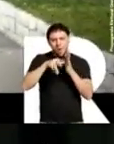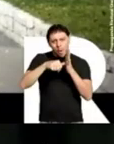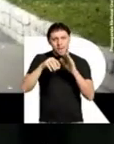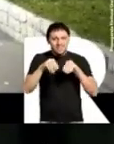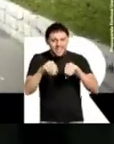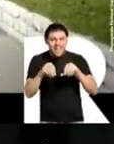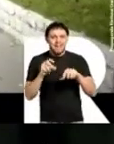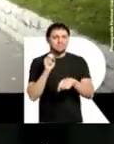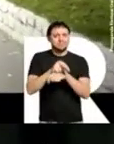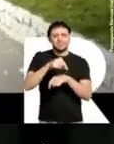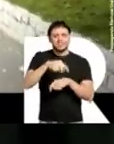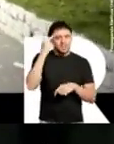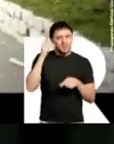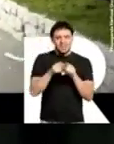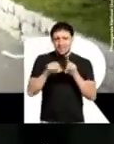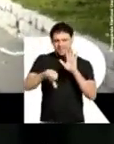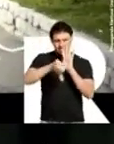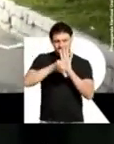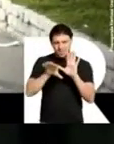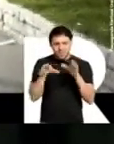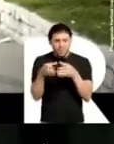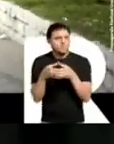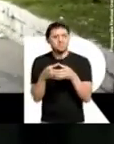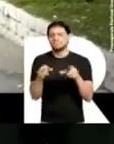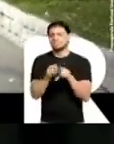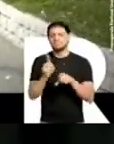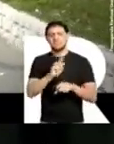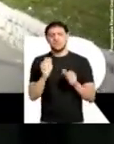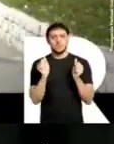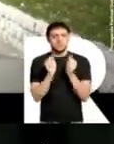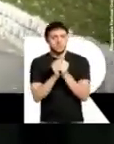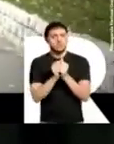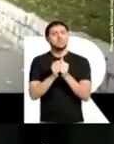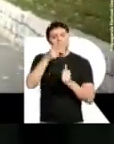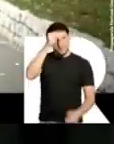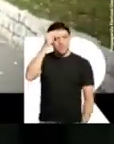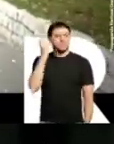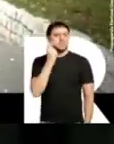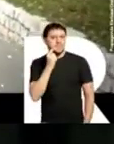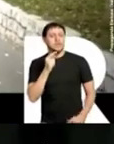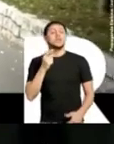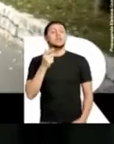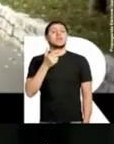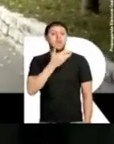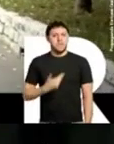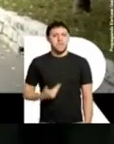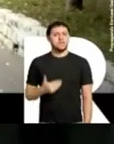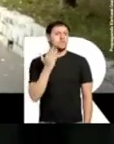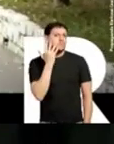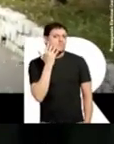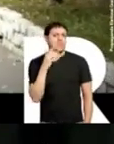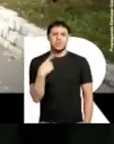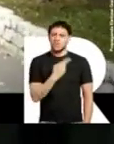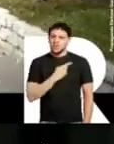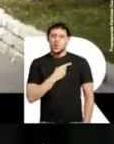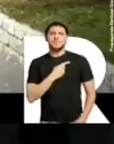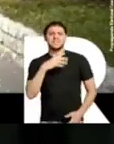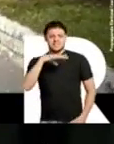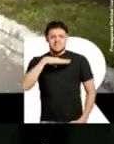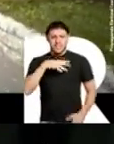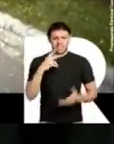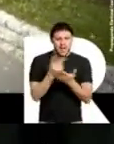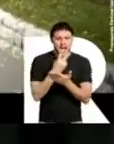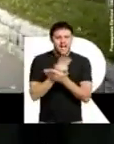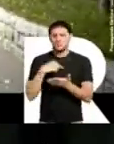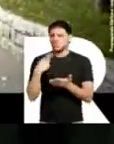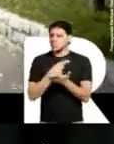nem tampouco gente ligada a crime organizado. Junto com o prefeito Ricardo Nunes e o governador Tarcísio de Freitas, vamos